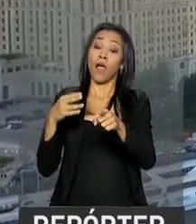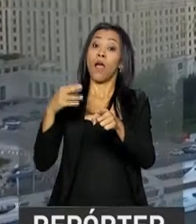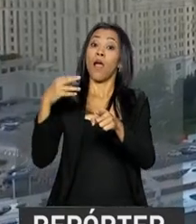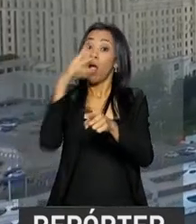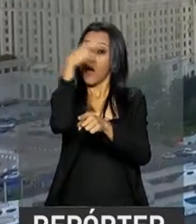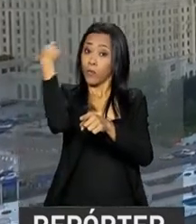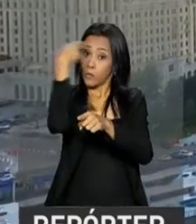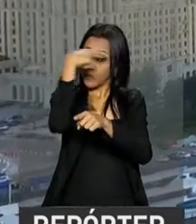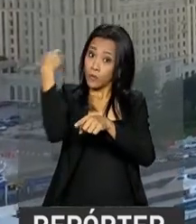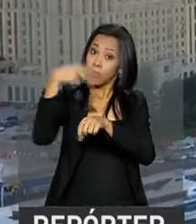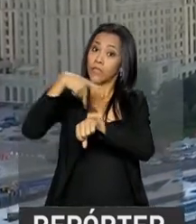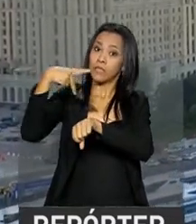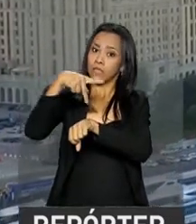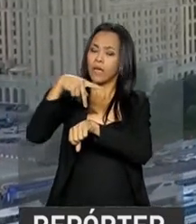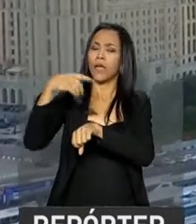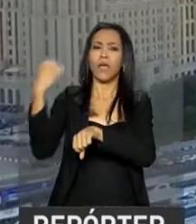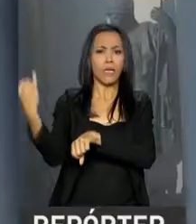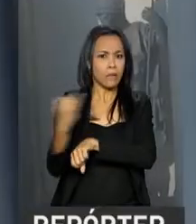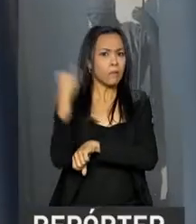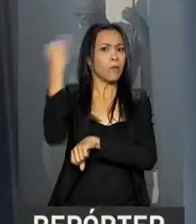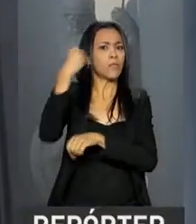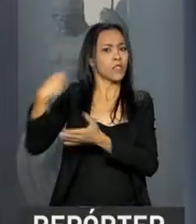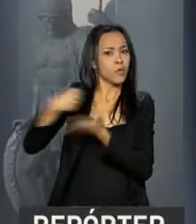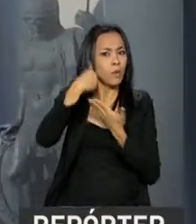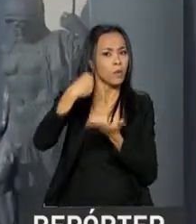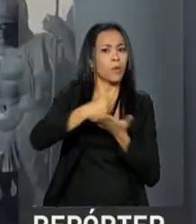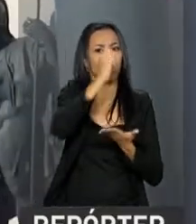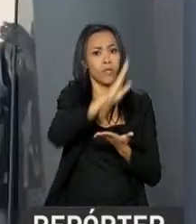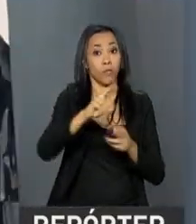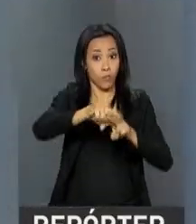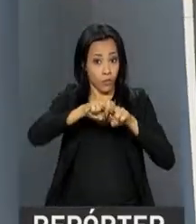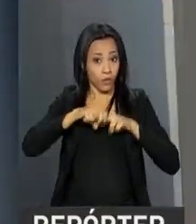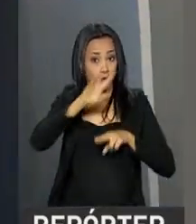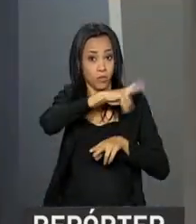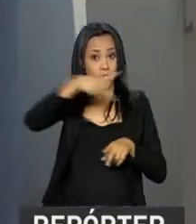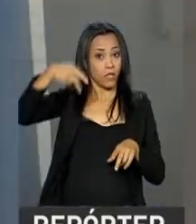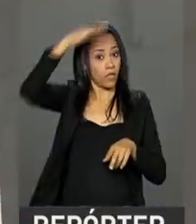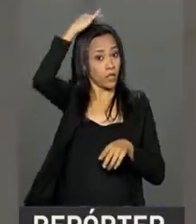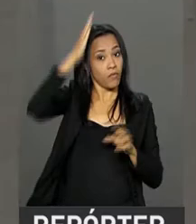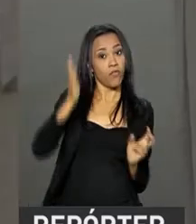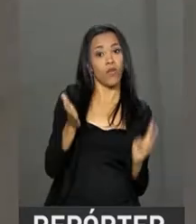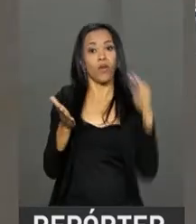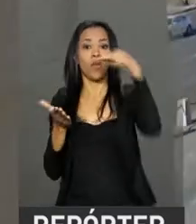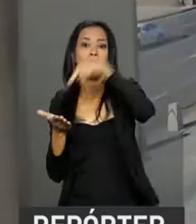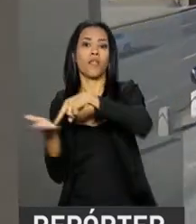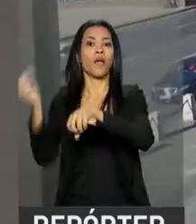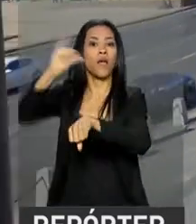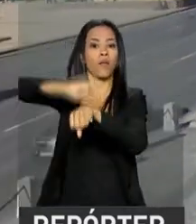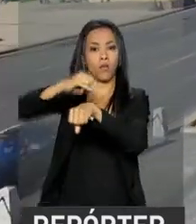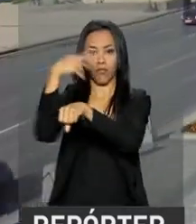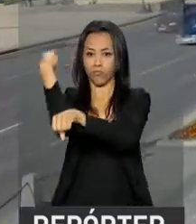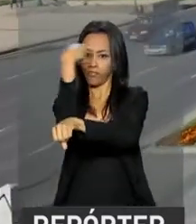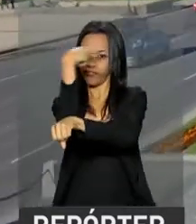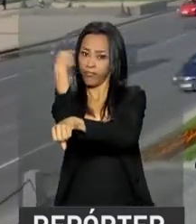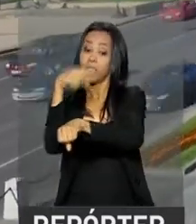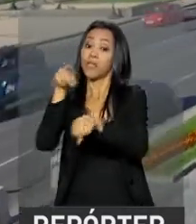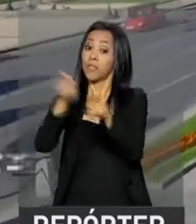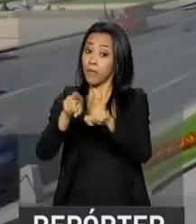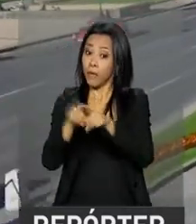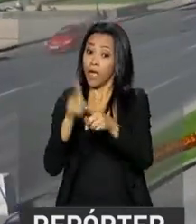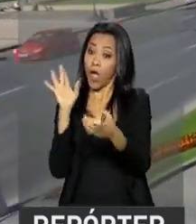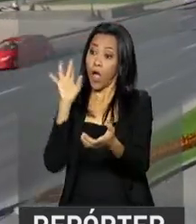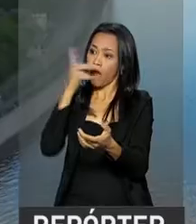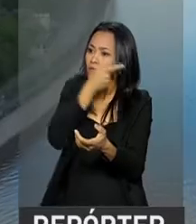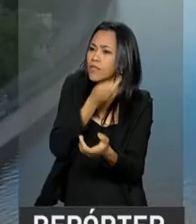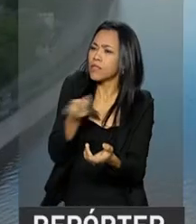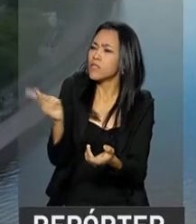comercial importante. Esse é um dos motivos da visita do presidente Michel Temer a Moscou, a capital russa. Além da visita oficial, ele